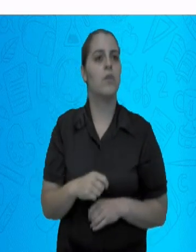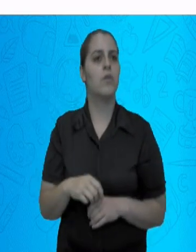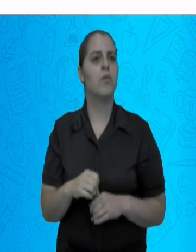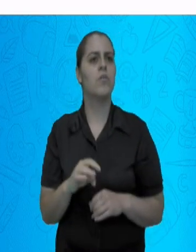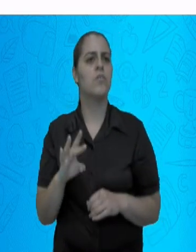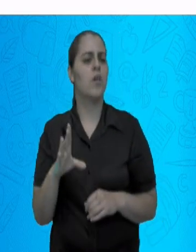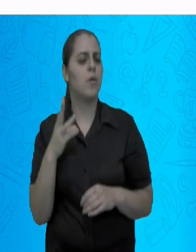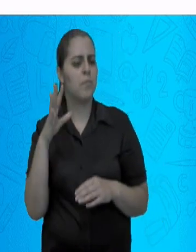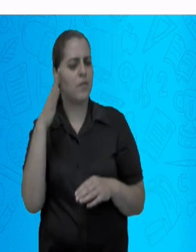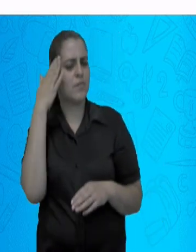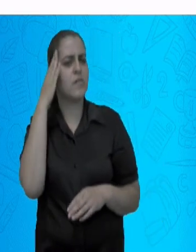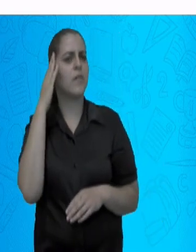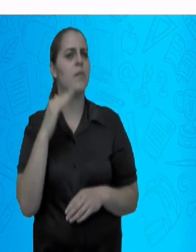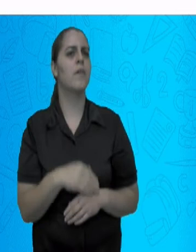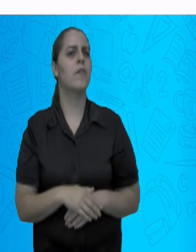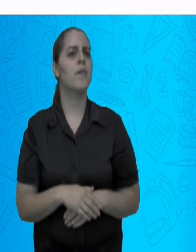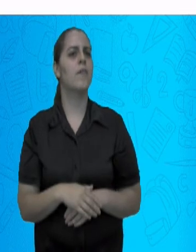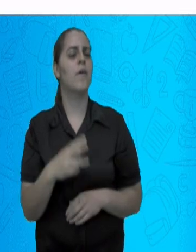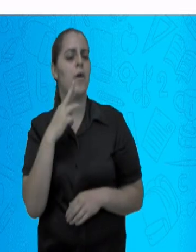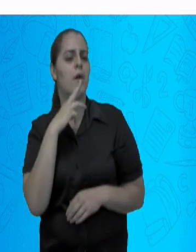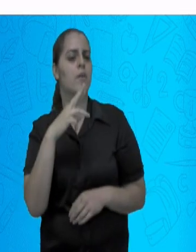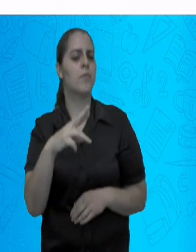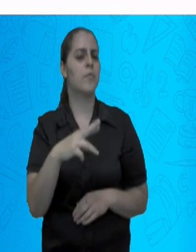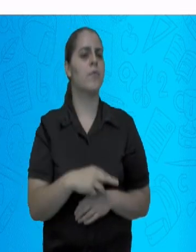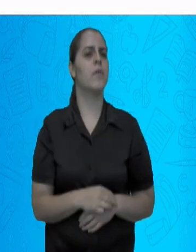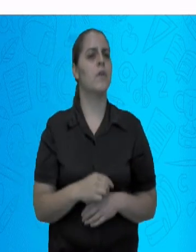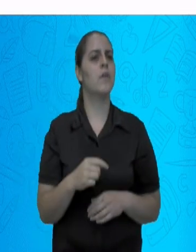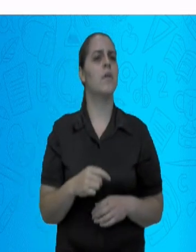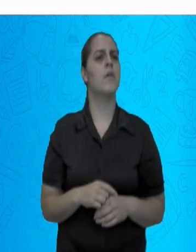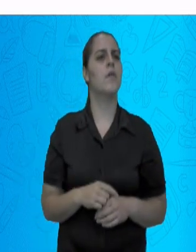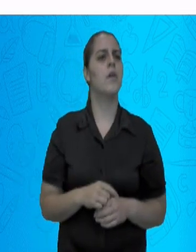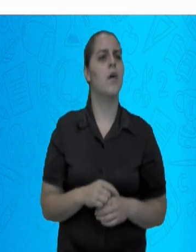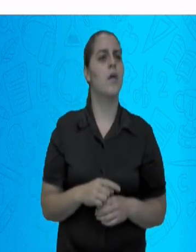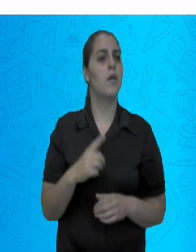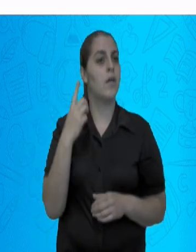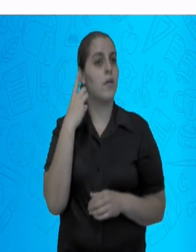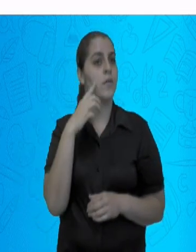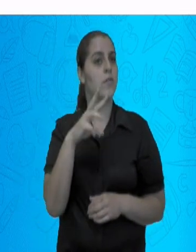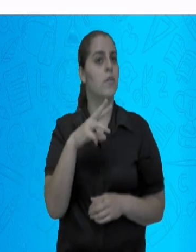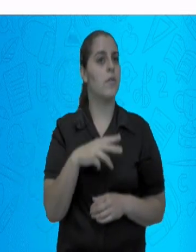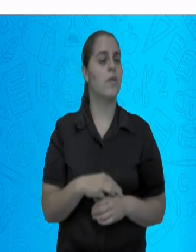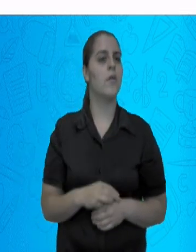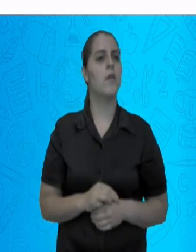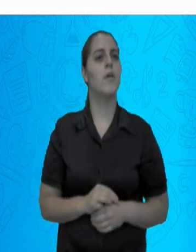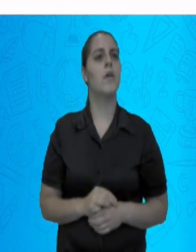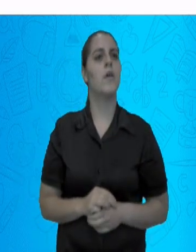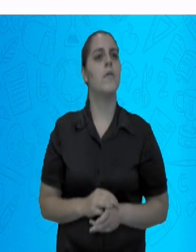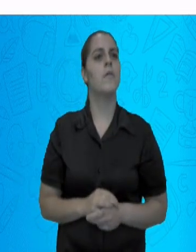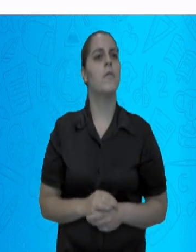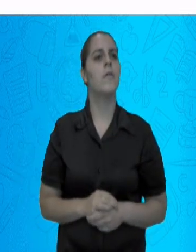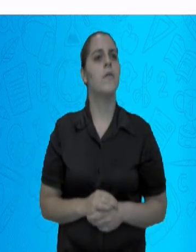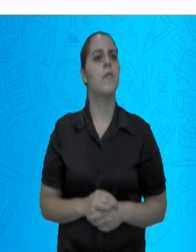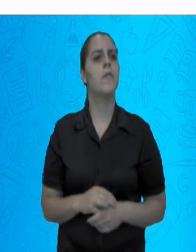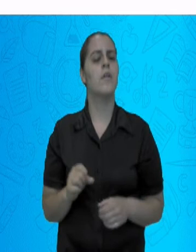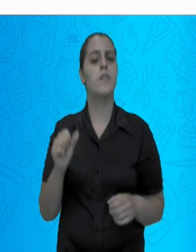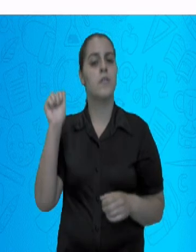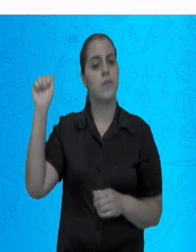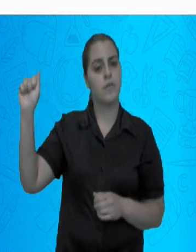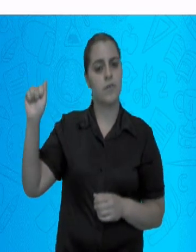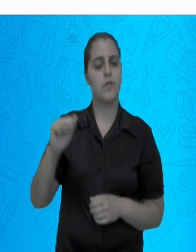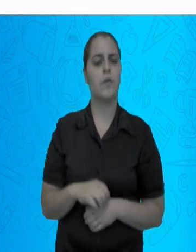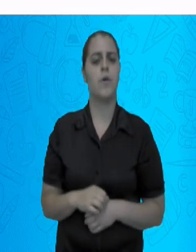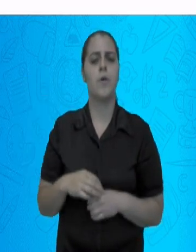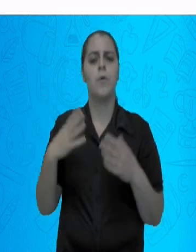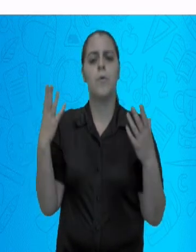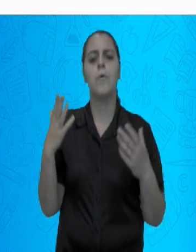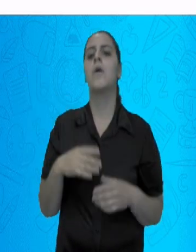Só para saber aí, vamos responder as perguntas que estamos aqui analisando os dados no gráfico. Letra A.